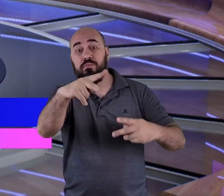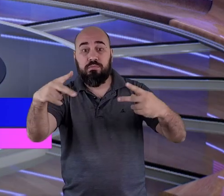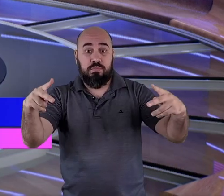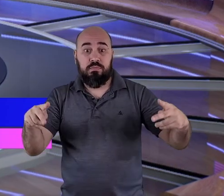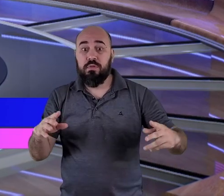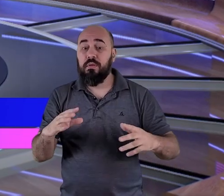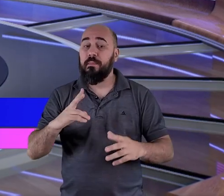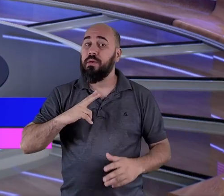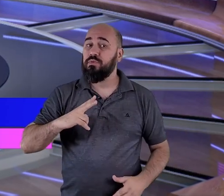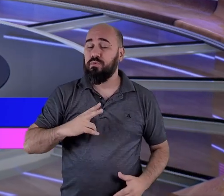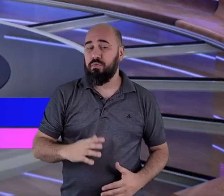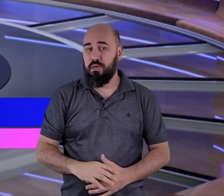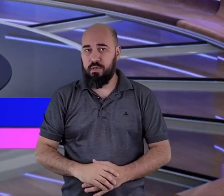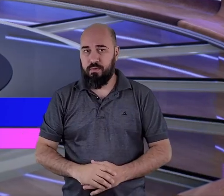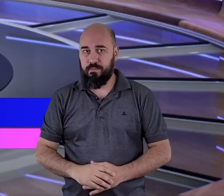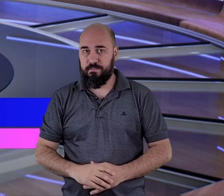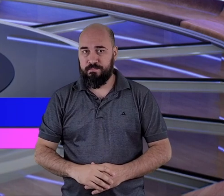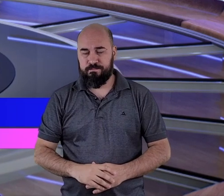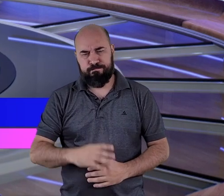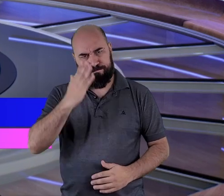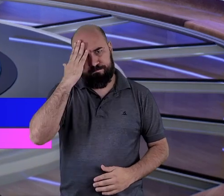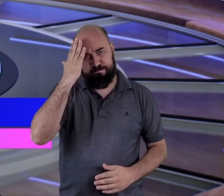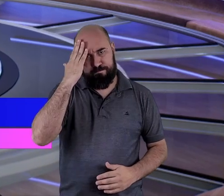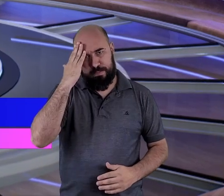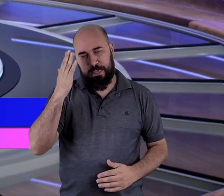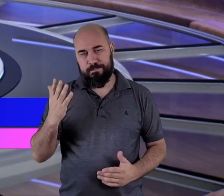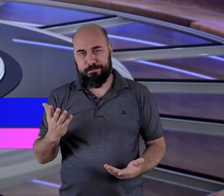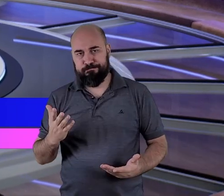O sistema judicial de uma nação